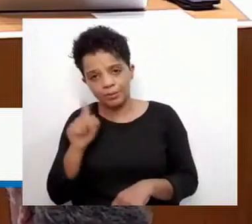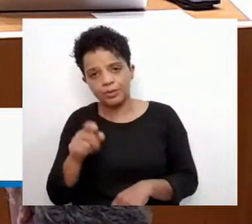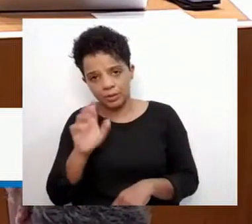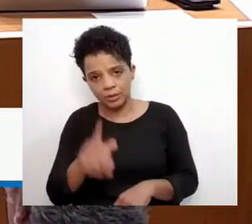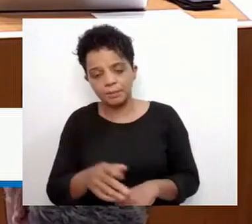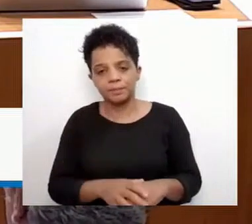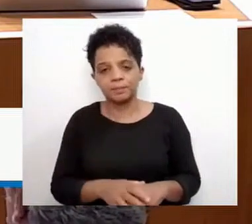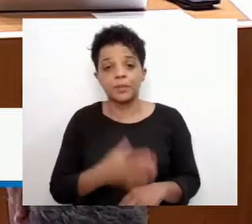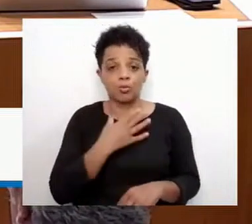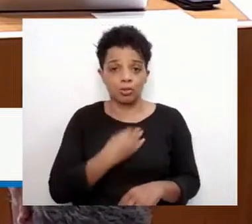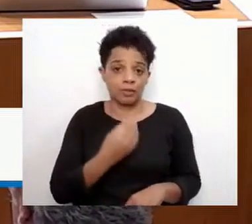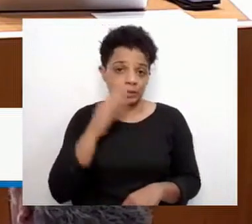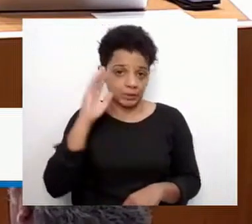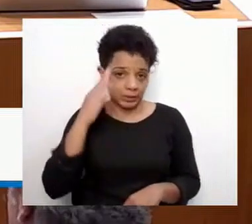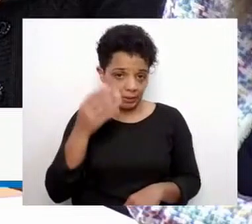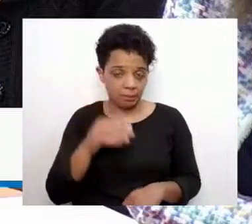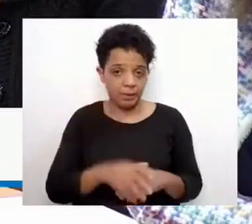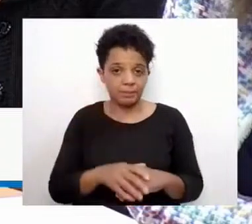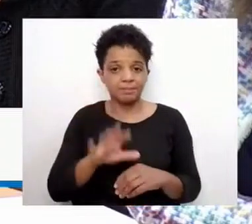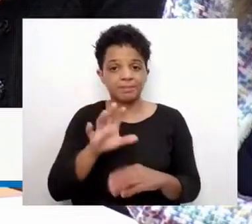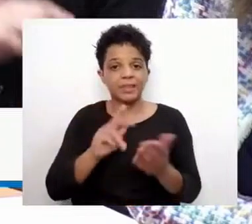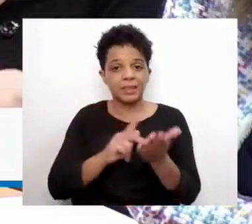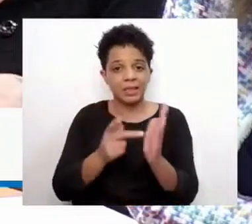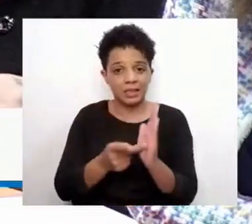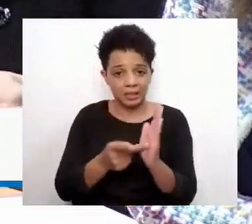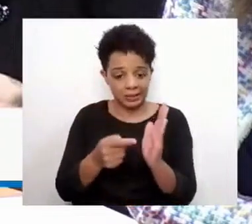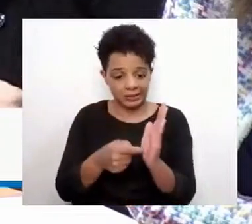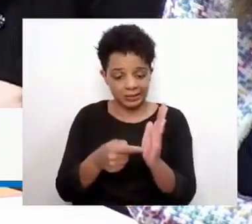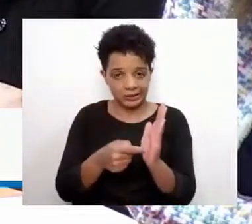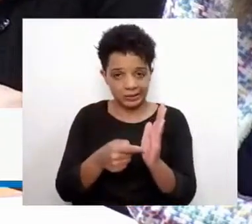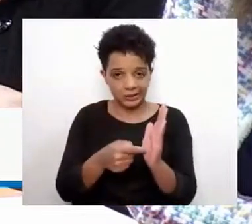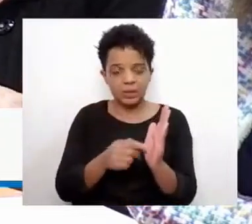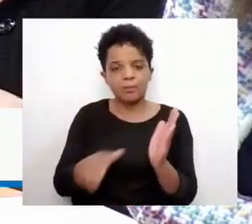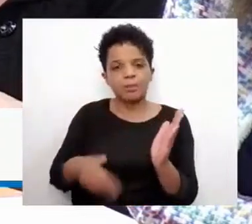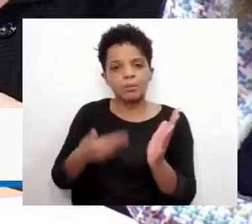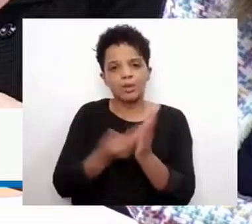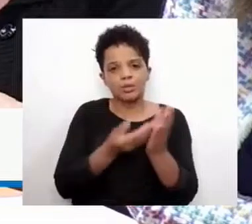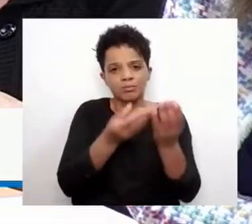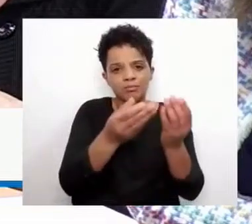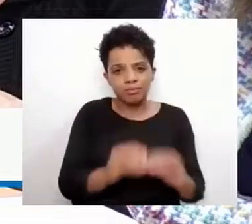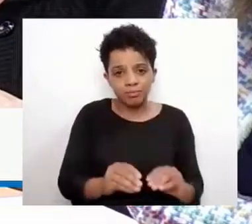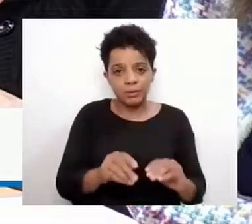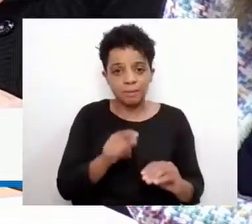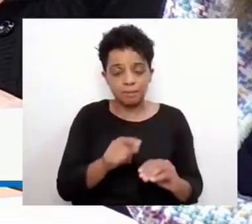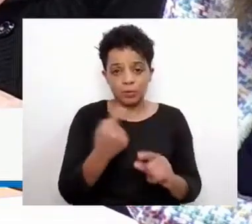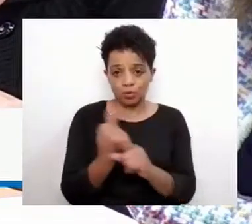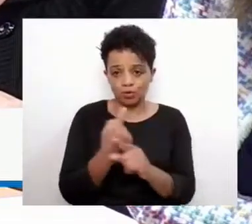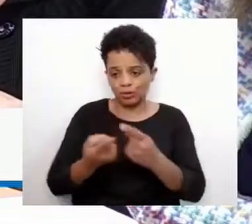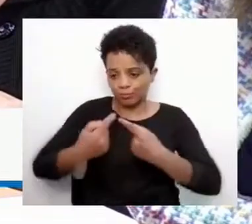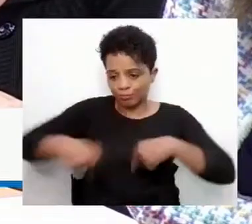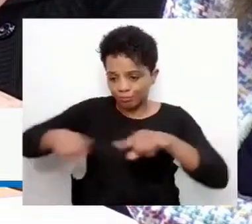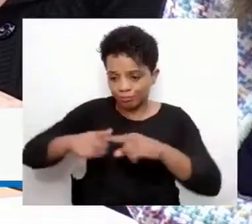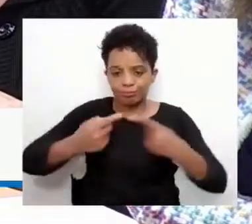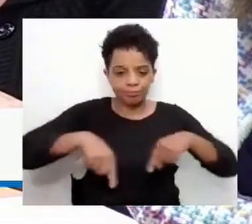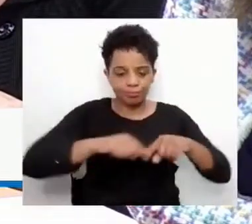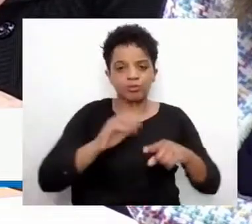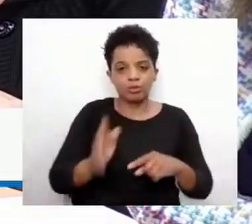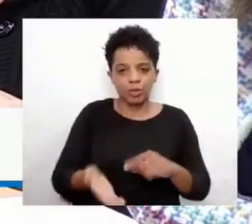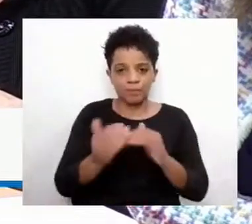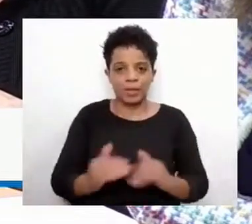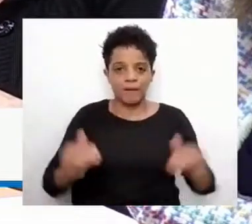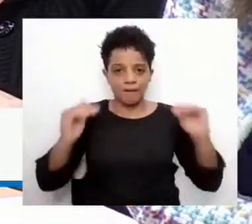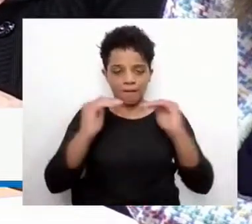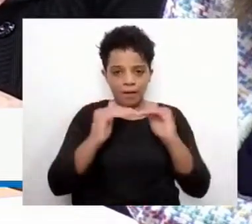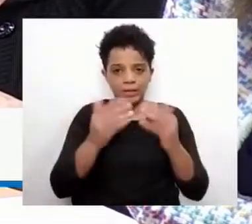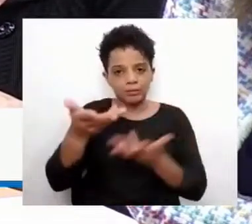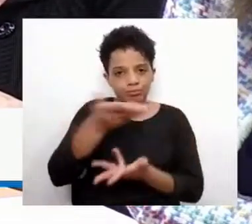de saber, da parte técnica da proposta, se as entidades que já reuniram, na fase de concertação,